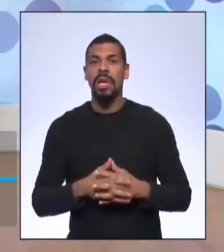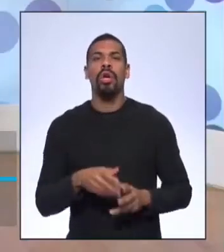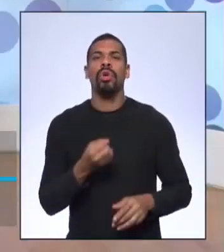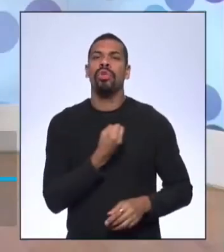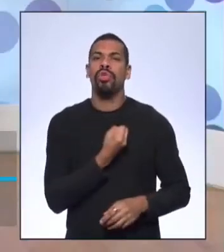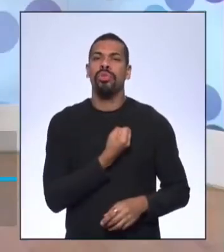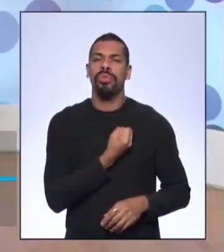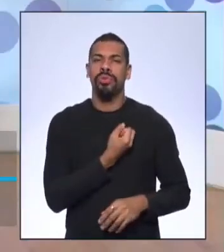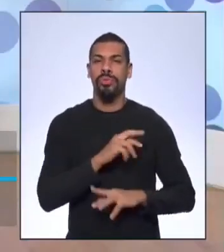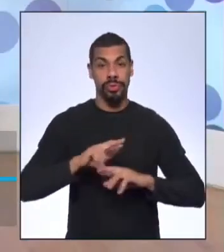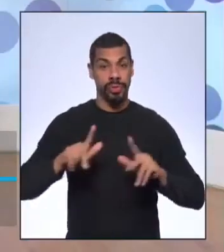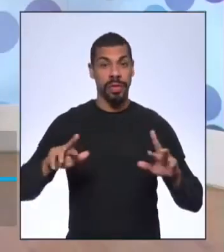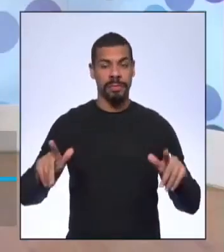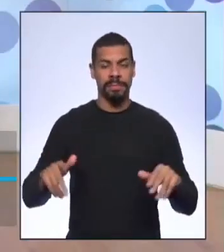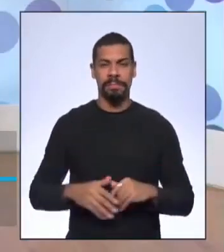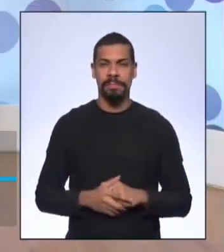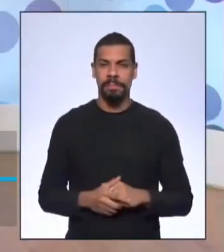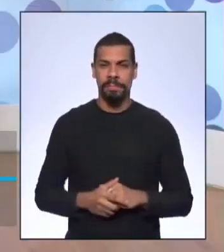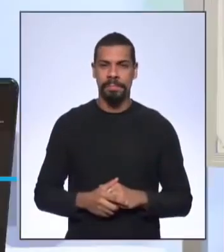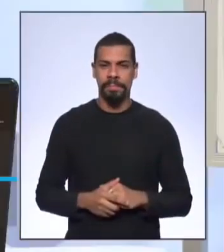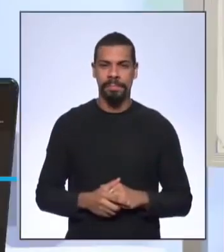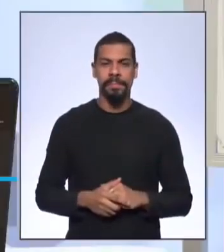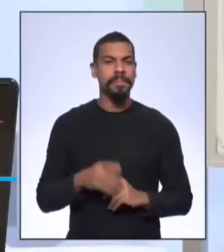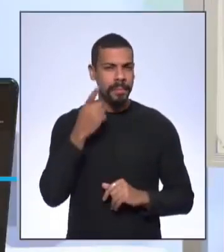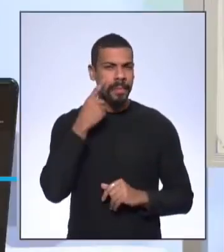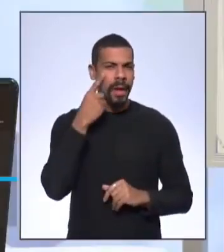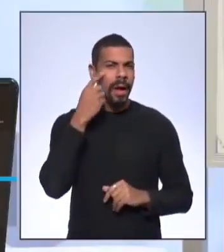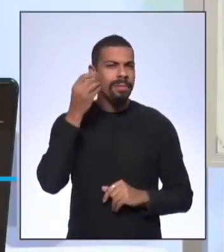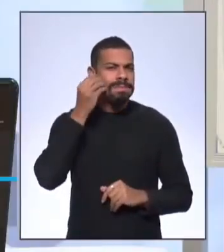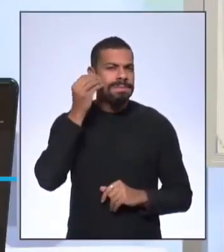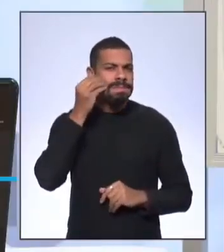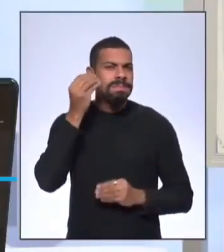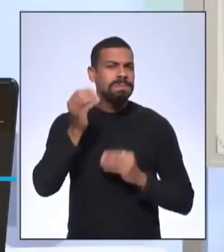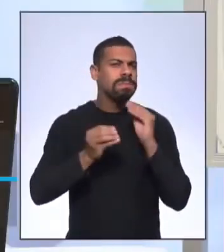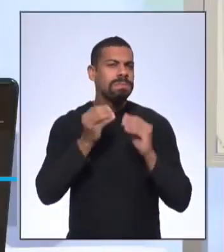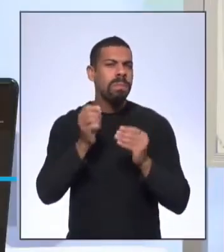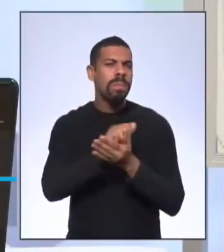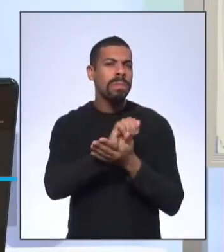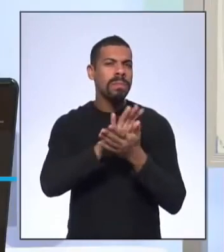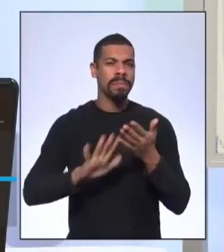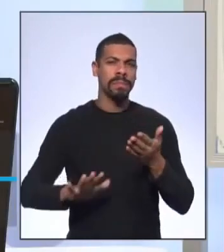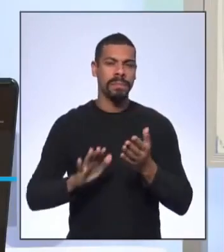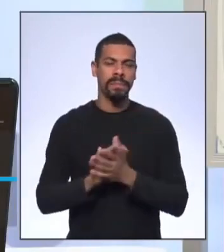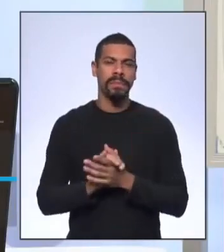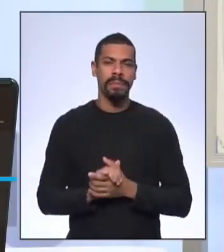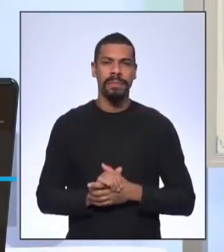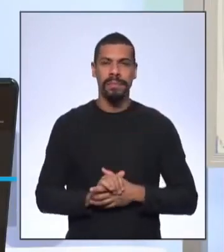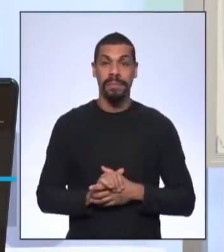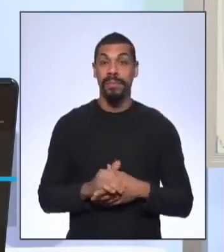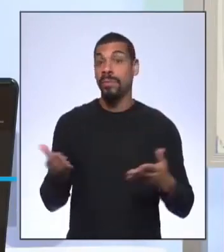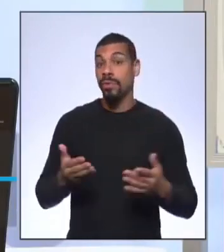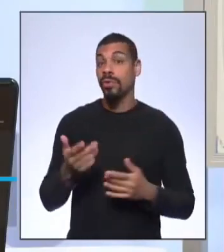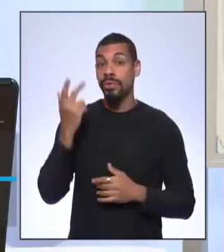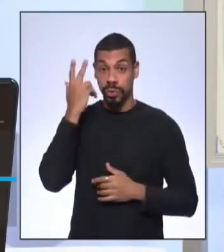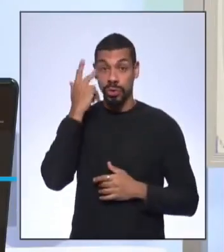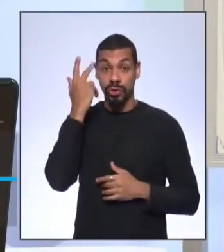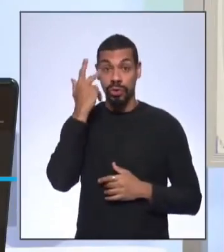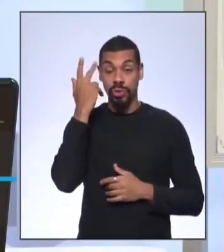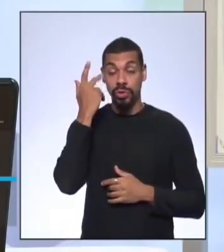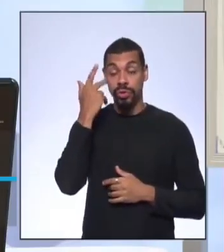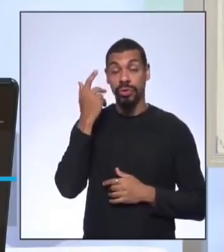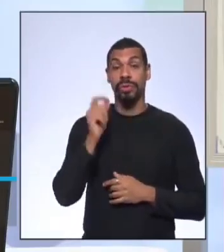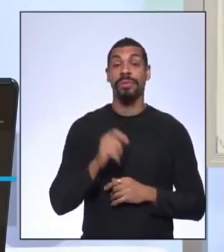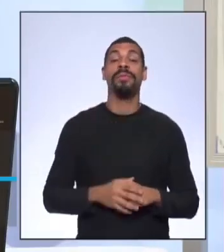resultado decimal. É isso mesmo? É isso mesmo. Então, vamos tentar aplicar isso no que é mais comum do nosso